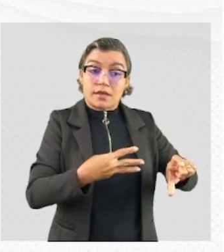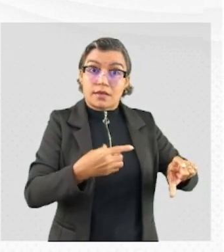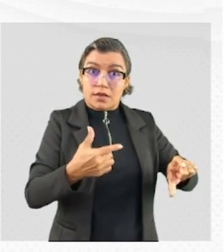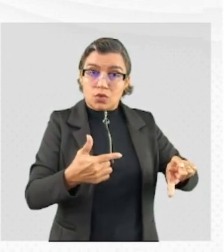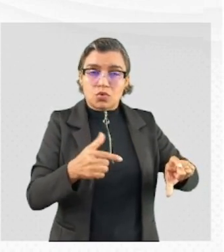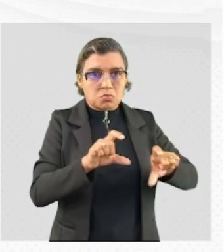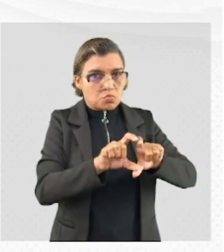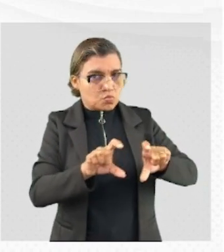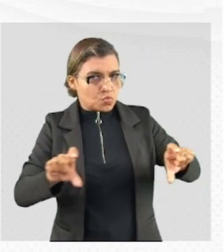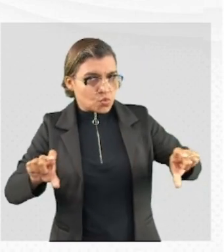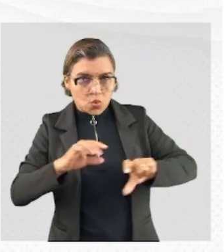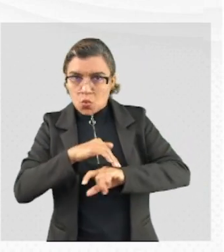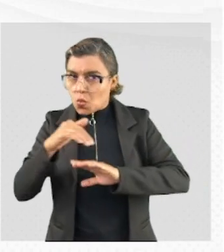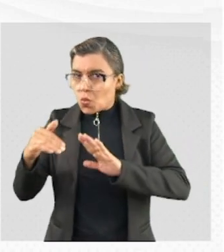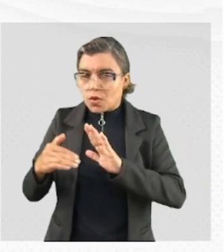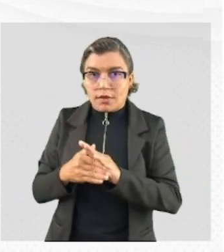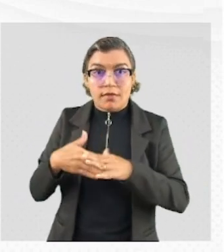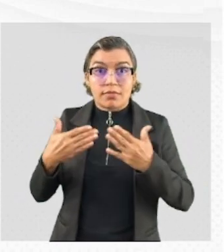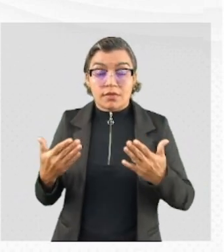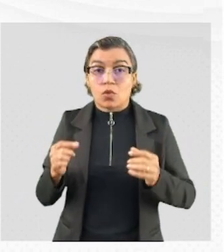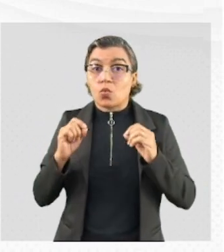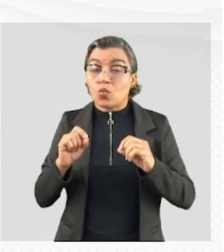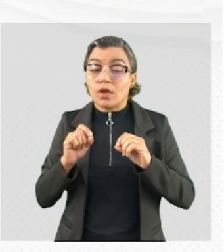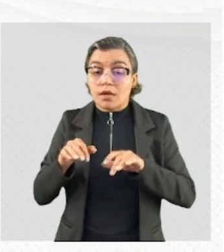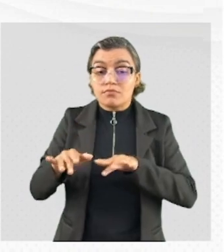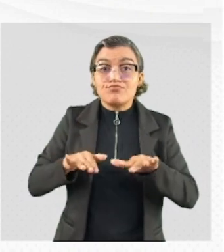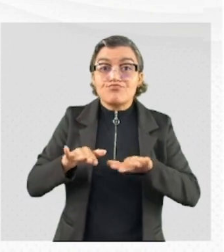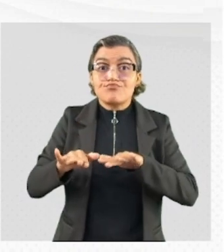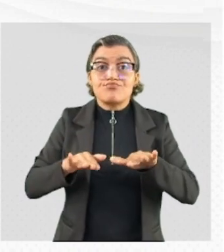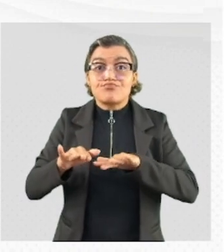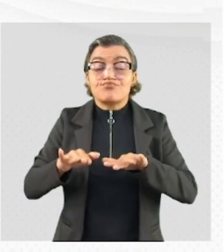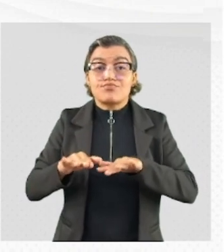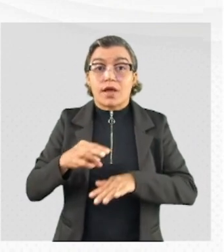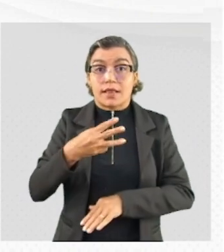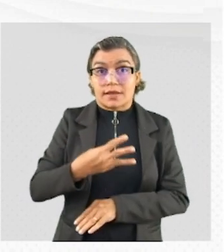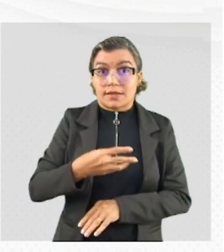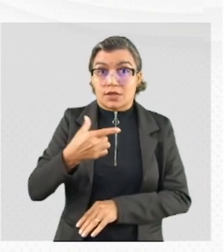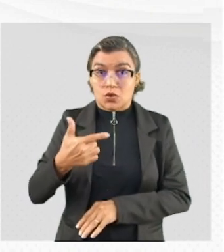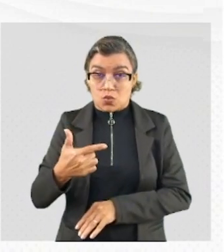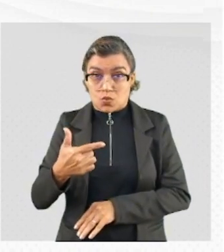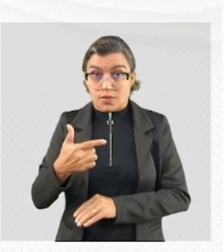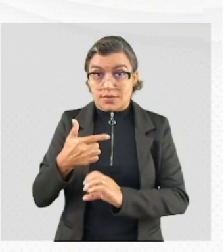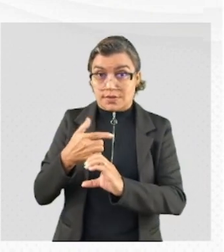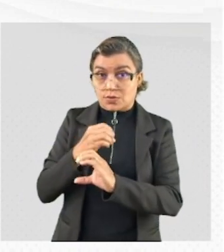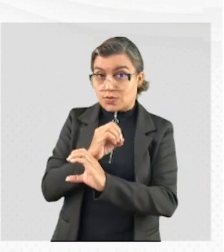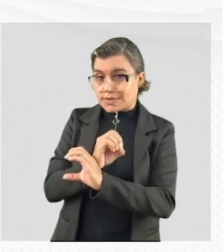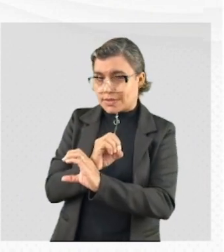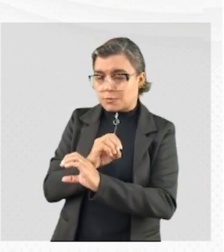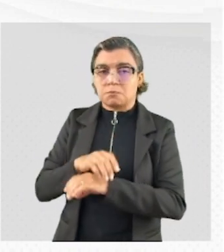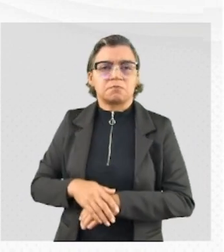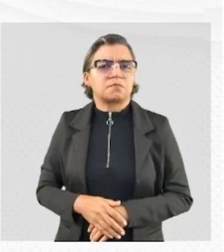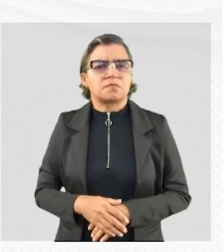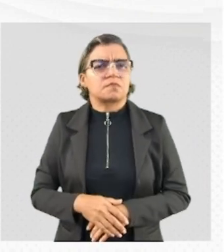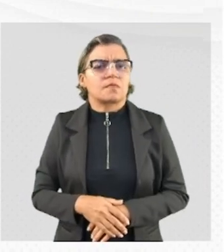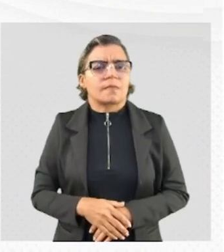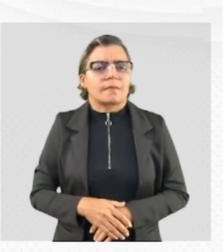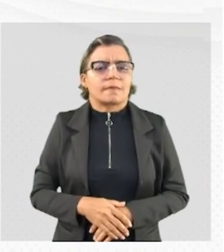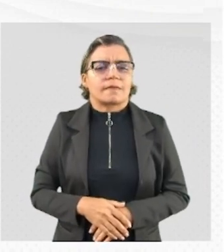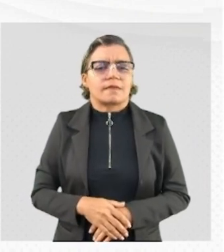ponto. Então, elas estão num nível de agitação de 32 graus Celsius. Aí eu vou aqui, ó, e